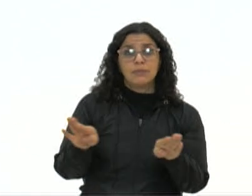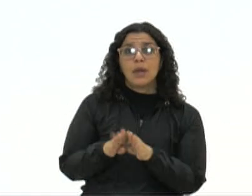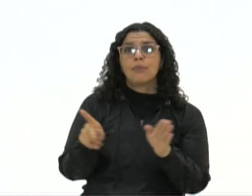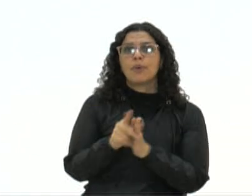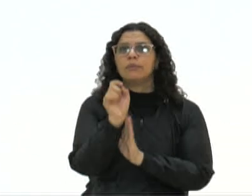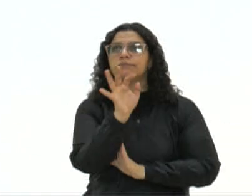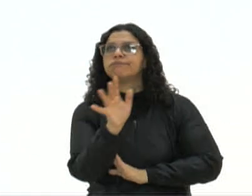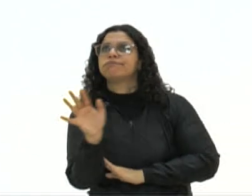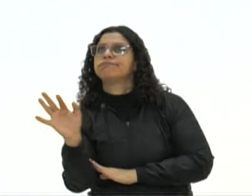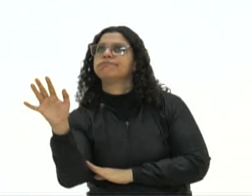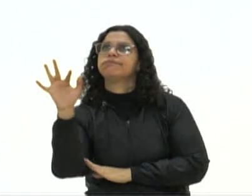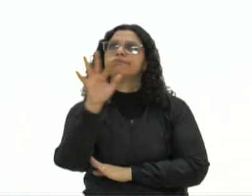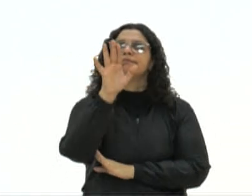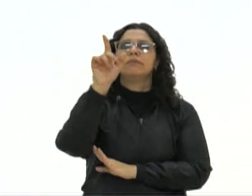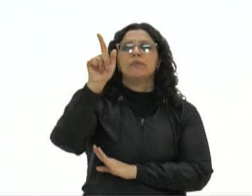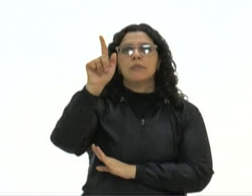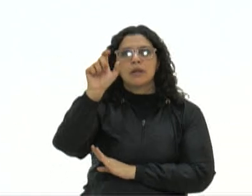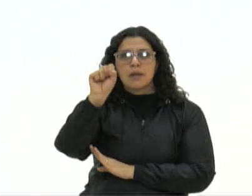gases poluentes.